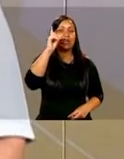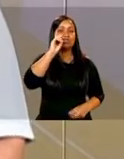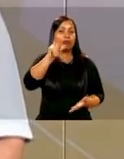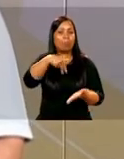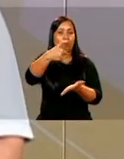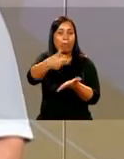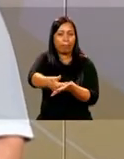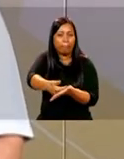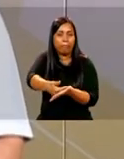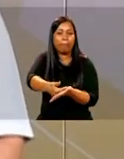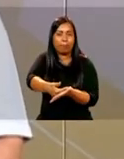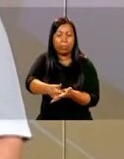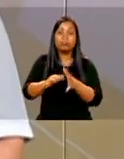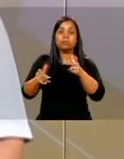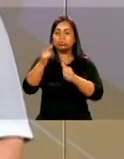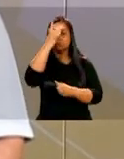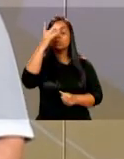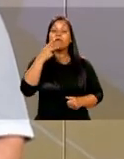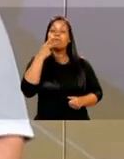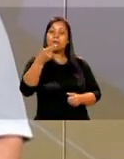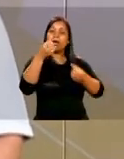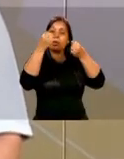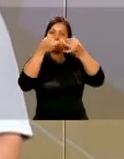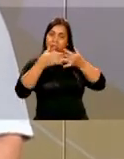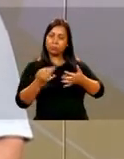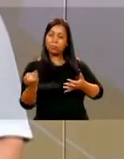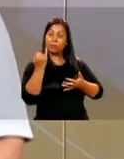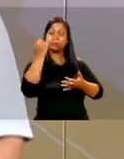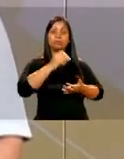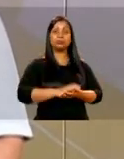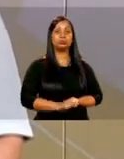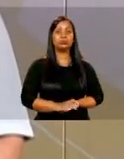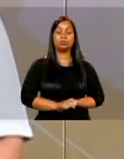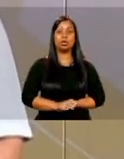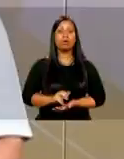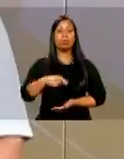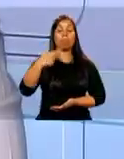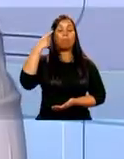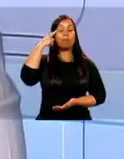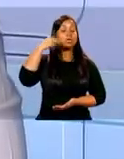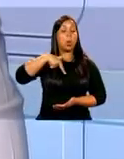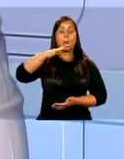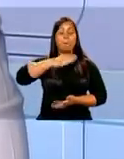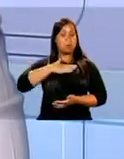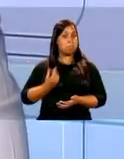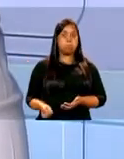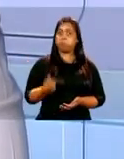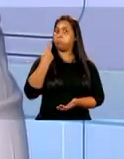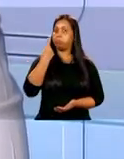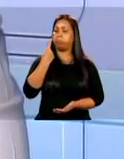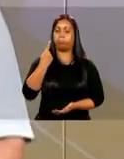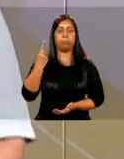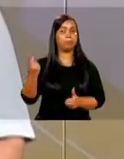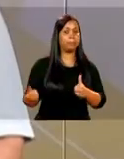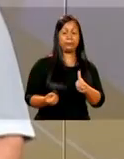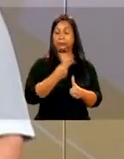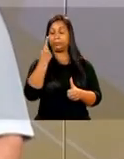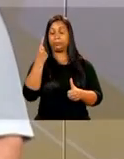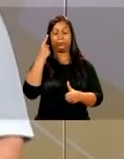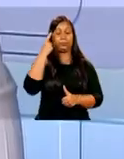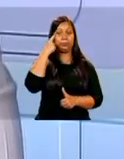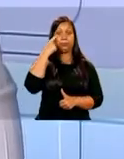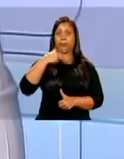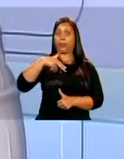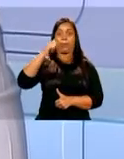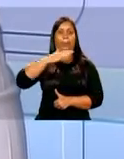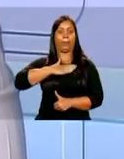pacientes trazem uma fala que eu acho importante deixar aqui. Nunca achei que fosse acontecer comigo, né? Tem um paciente que... E ainda